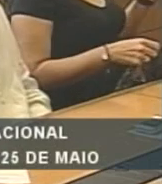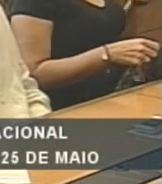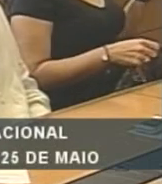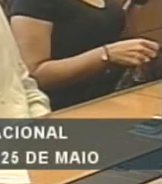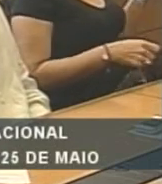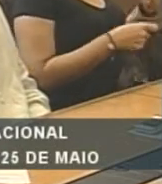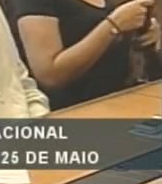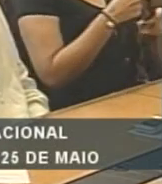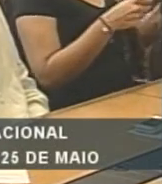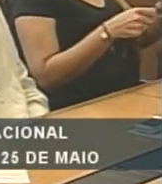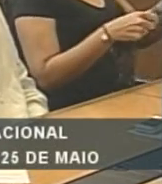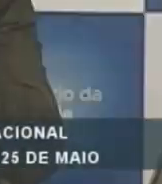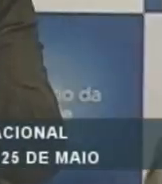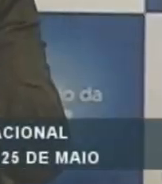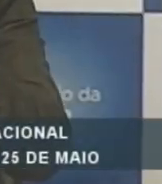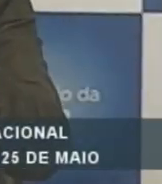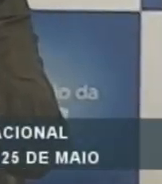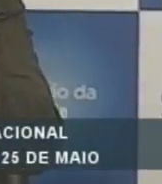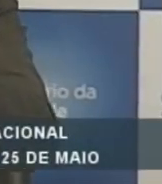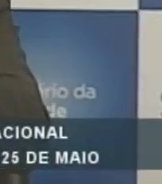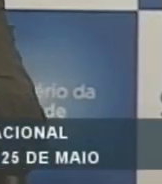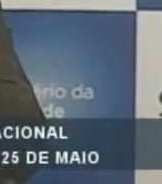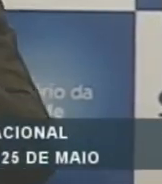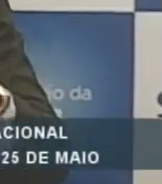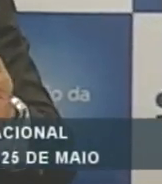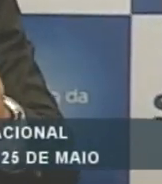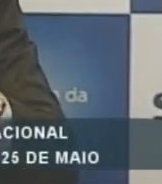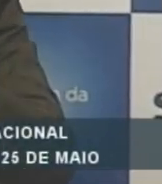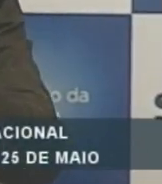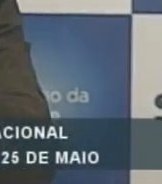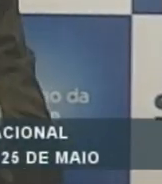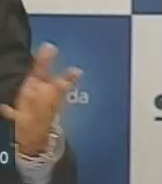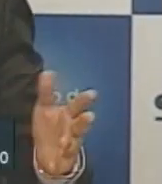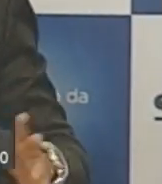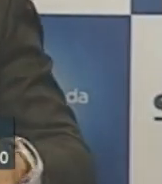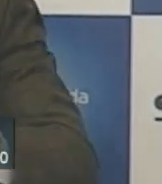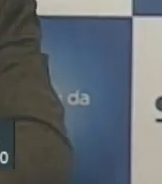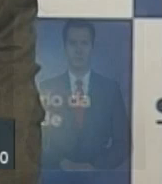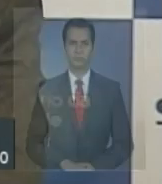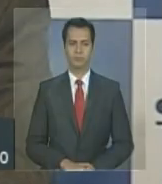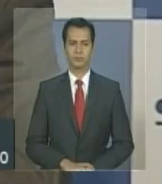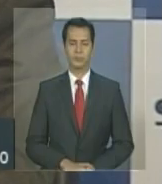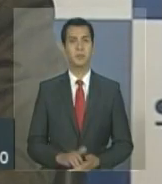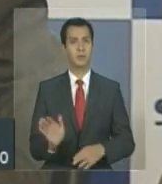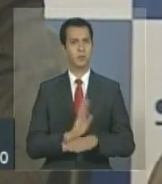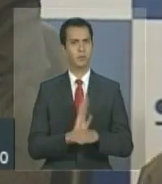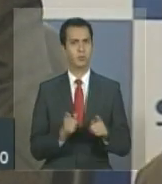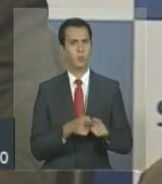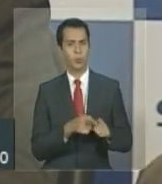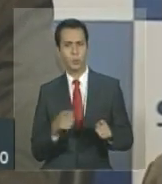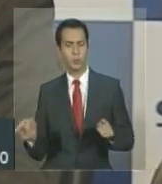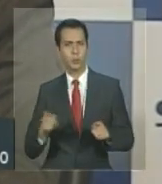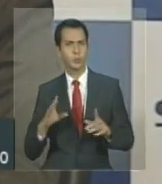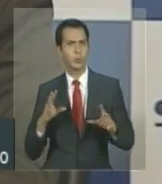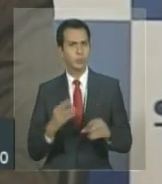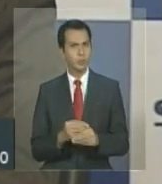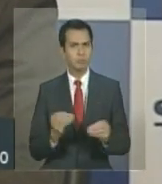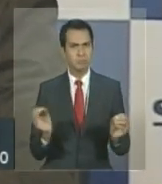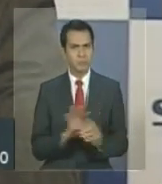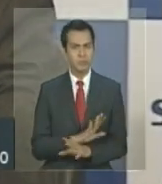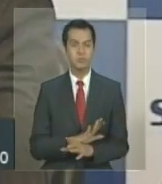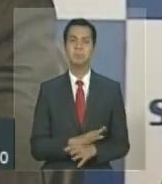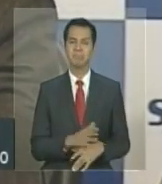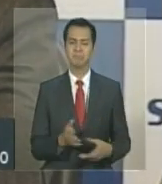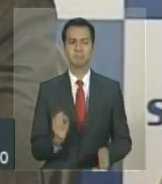Foi o vídeo todo, Natália? Passou mesmo todo? Ah, então. Eu não tinha visto, estava conversando com o Jabos, que está dando parabéns pela apresentação aqui do Jabos, toda a